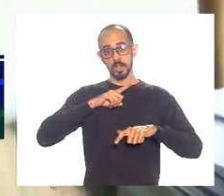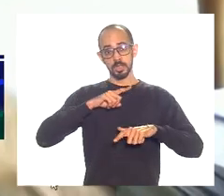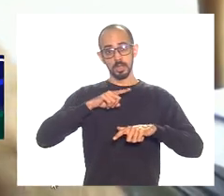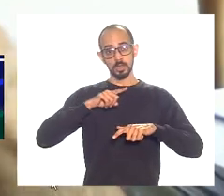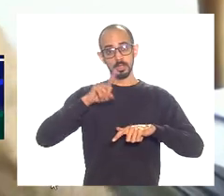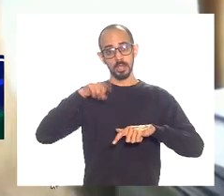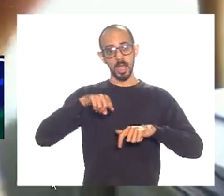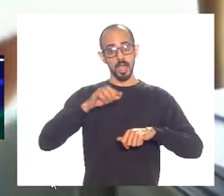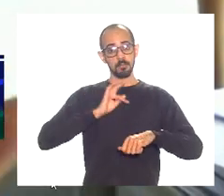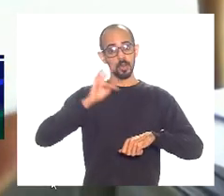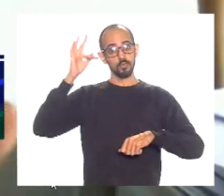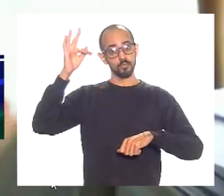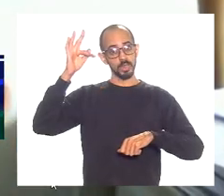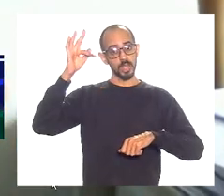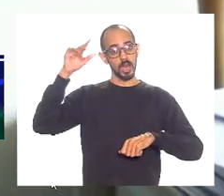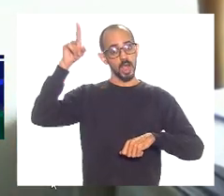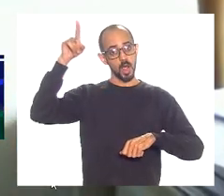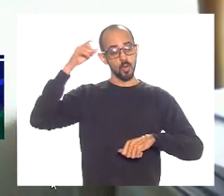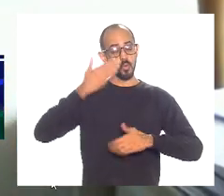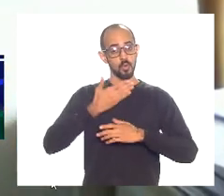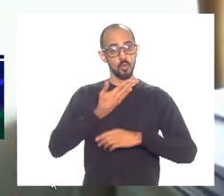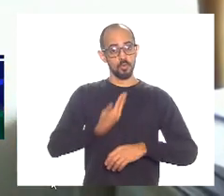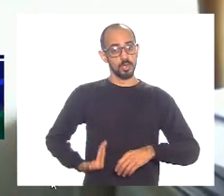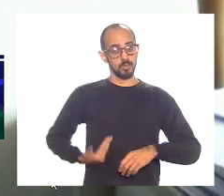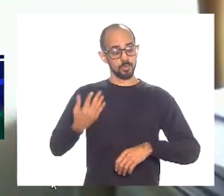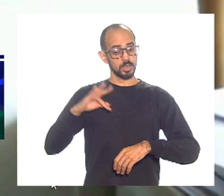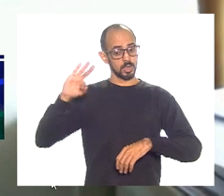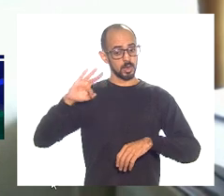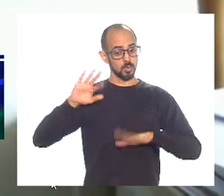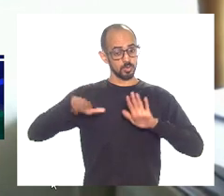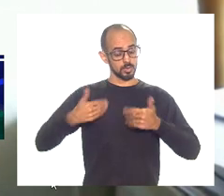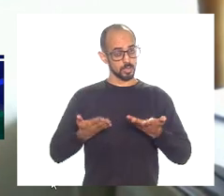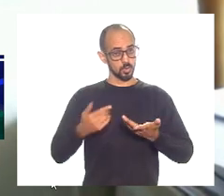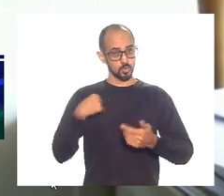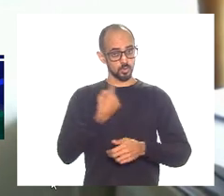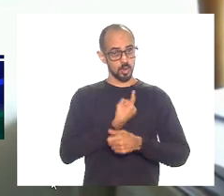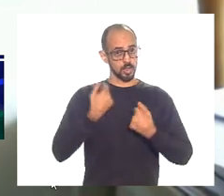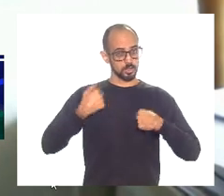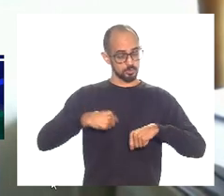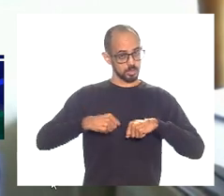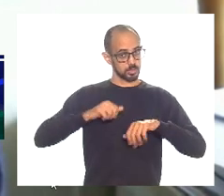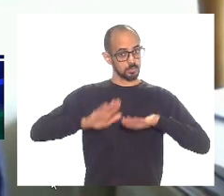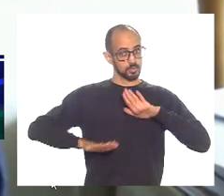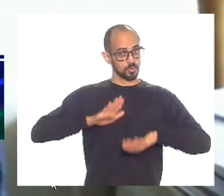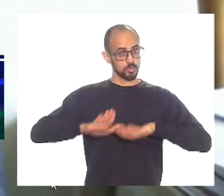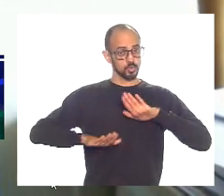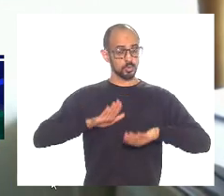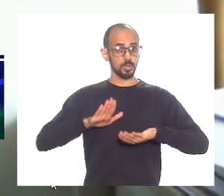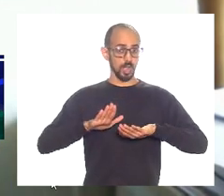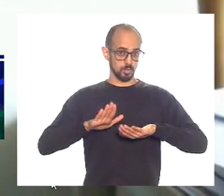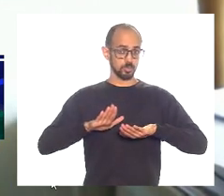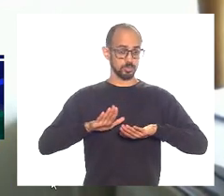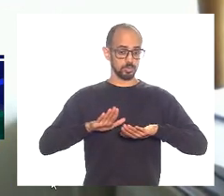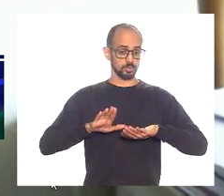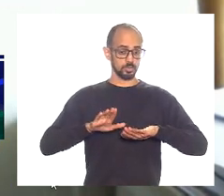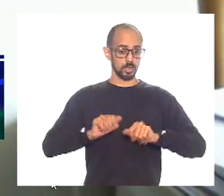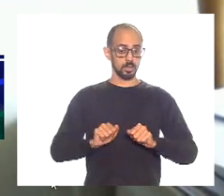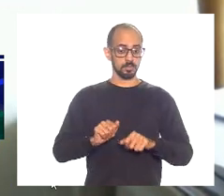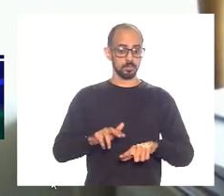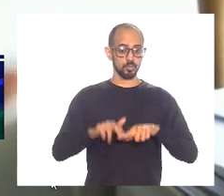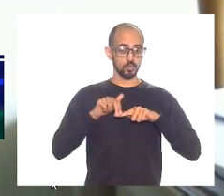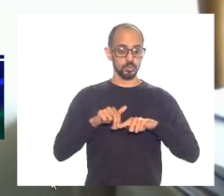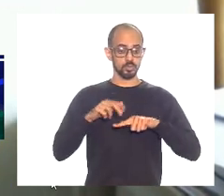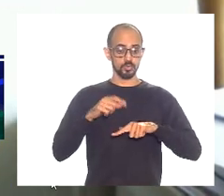quem faz essas licitações. Então, a gente tem que ter aqui o máximo cuidado com isso. Por isso que